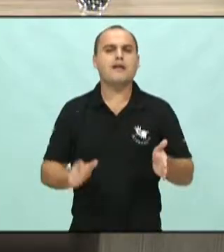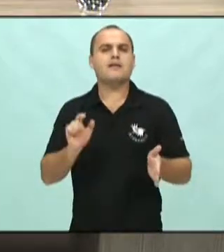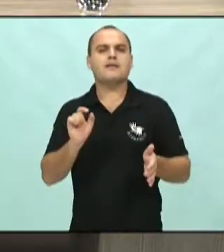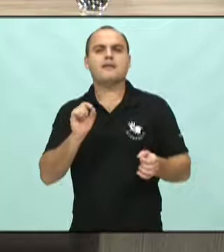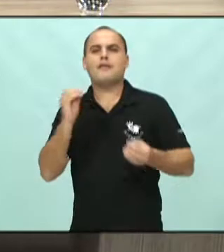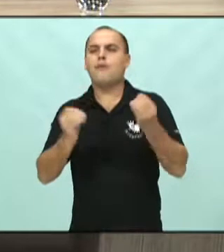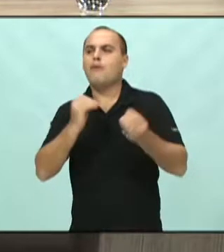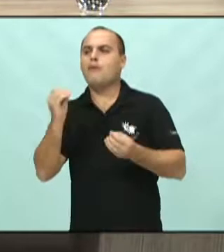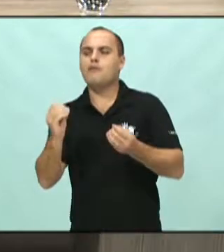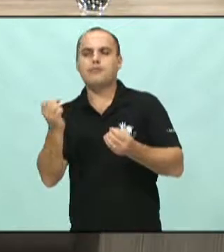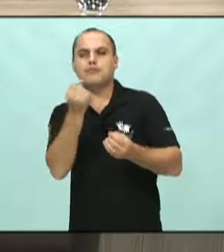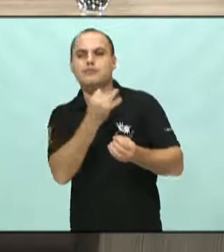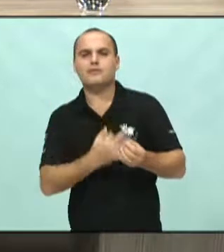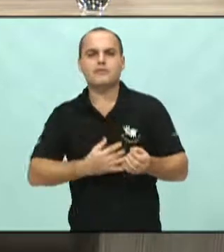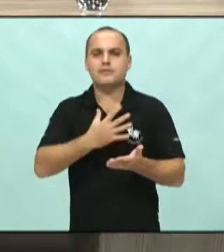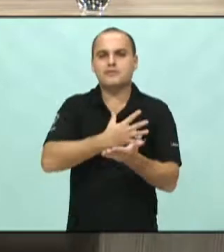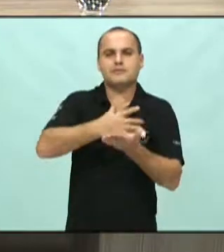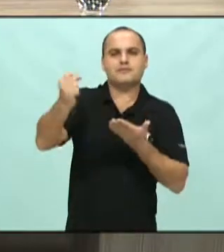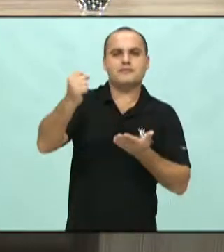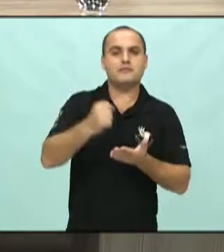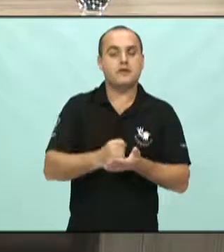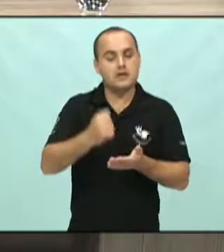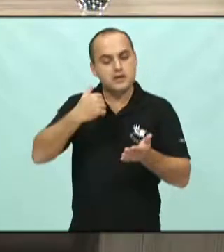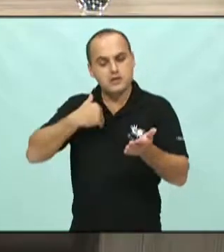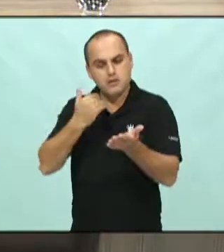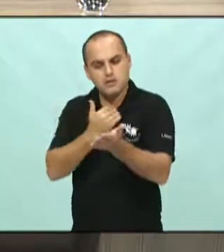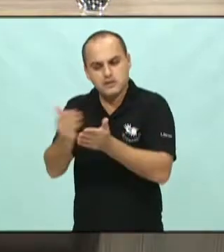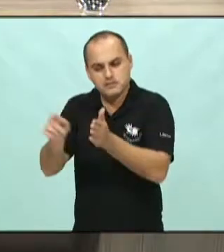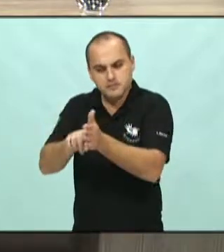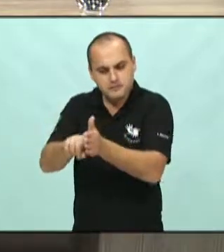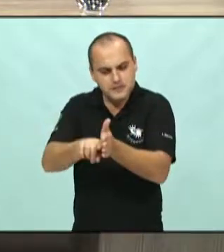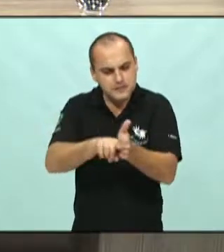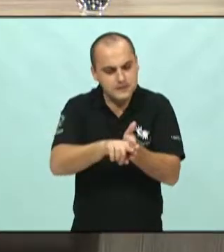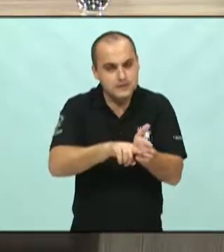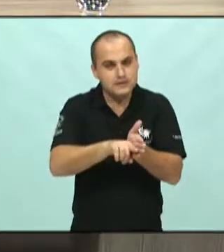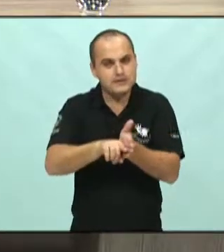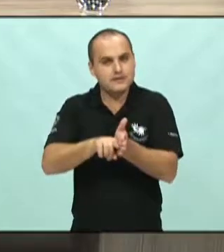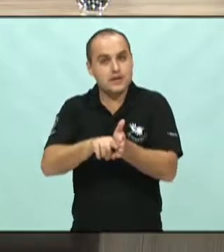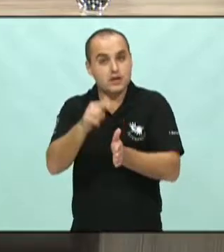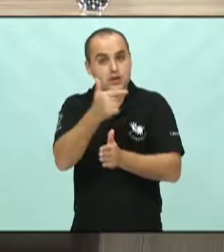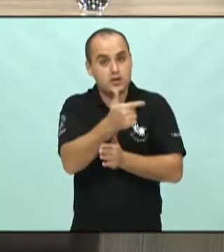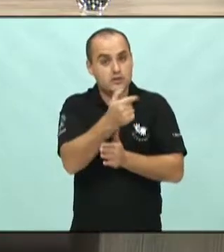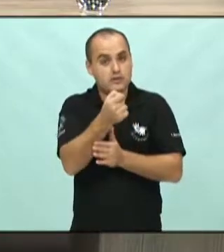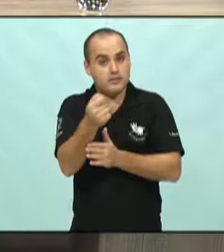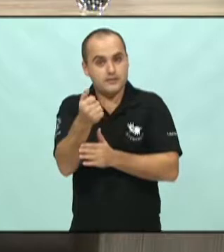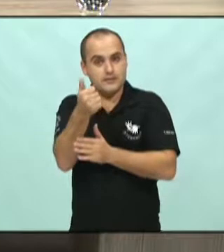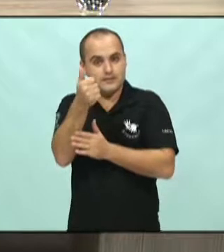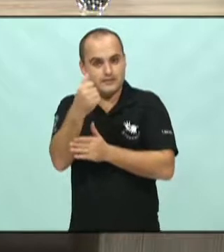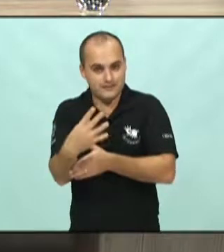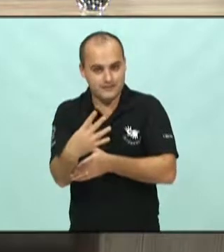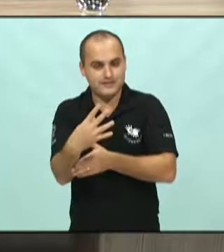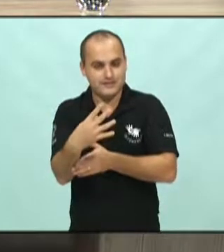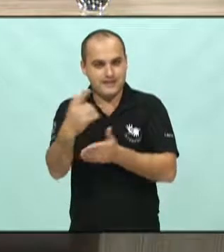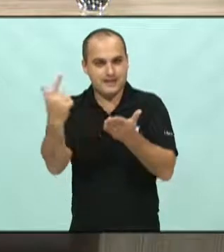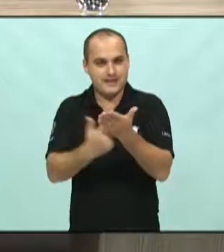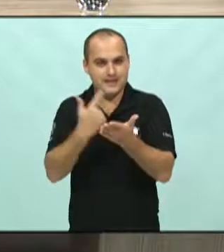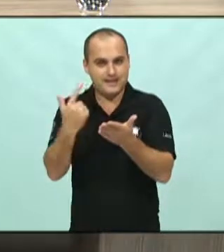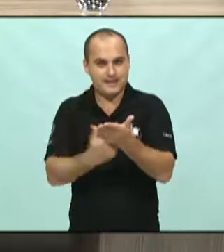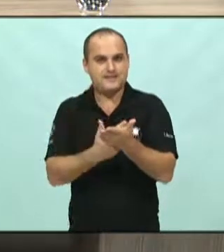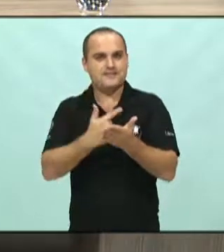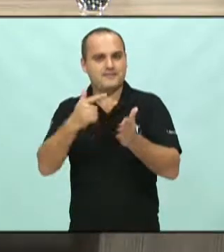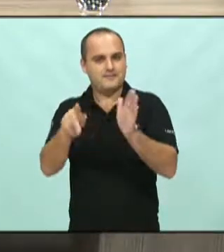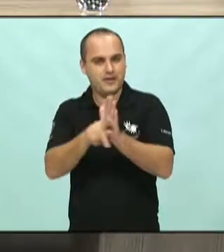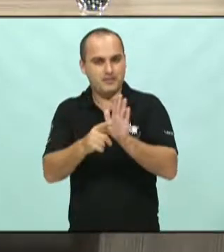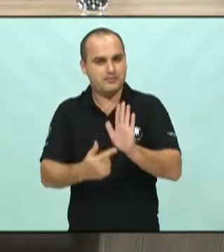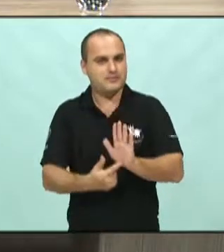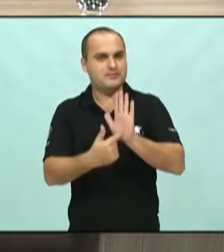a pesquisar esses dados e resultou, no ano de 2014, na publicação do livro Torneio Luiz Amelo, Marcílio Dias, campeão